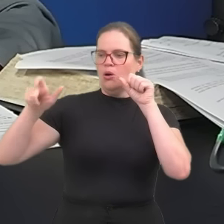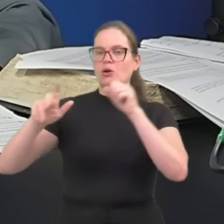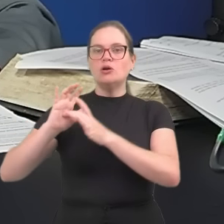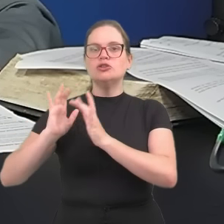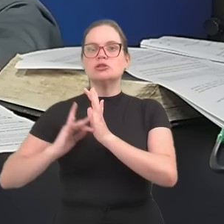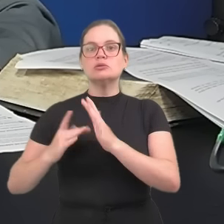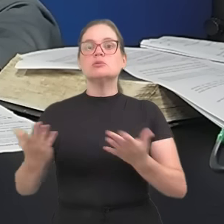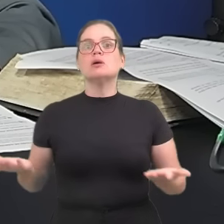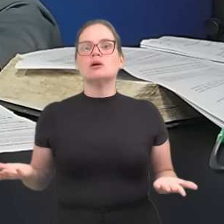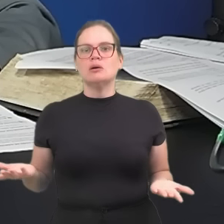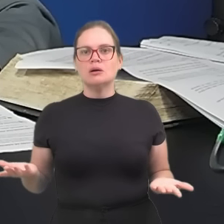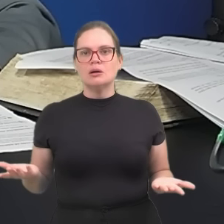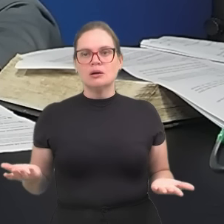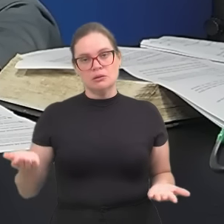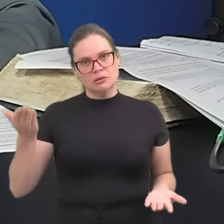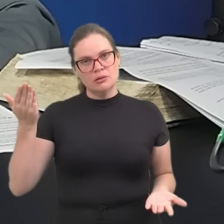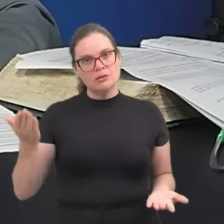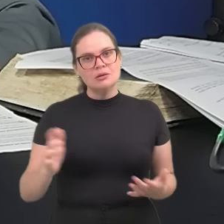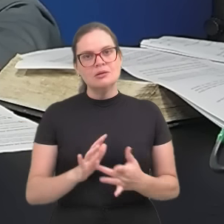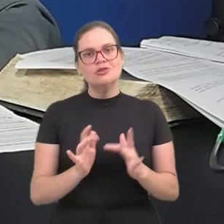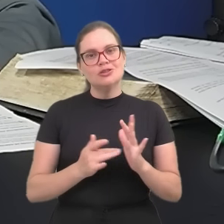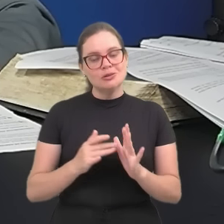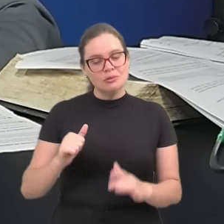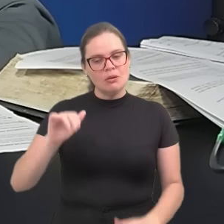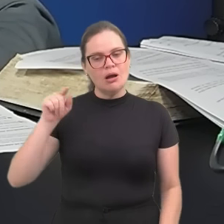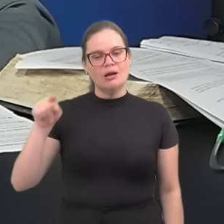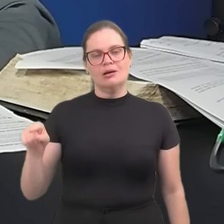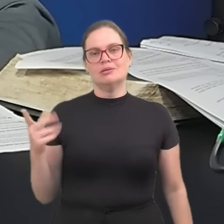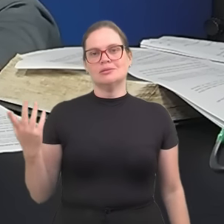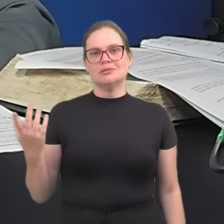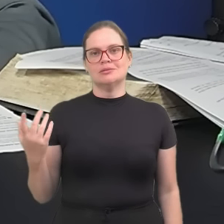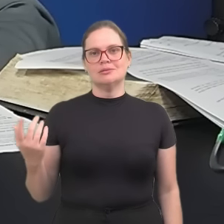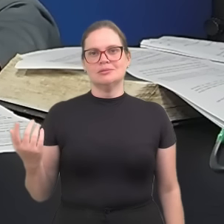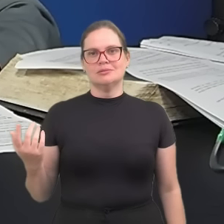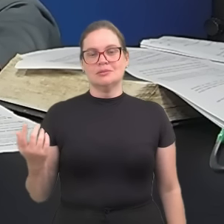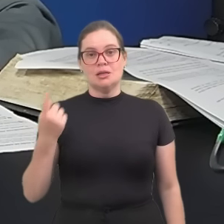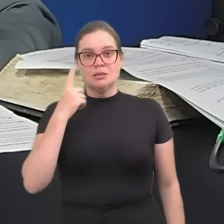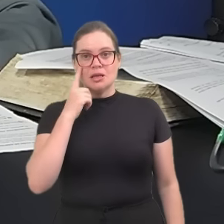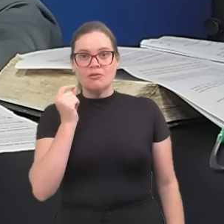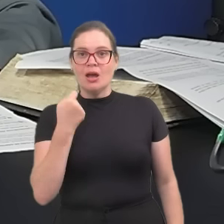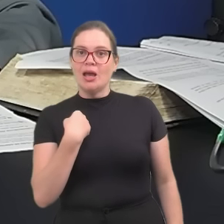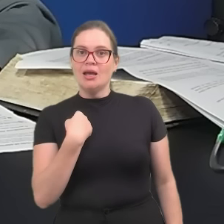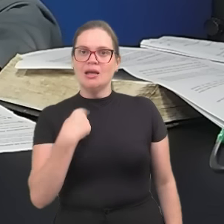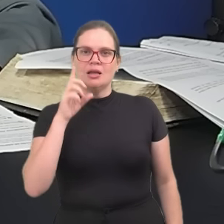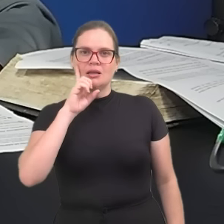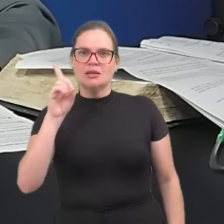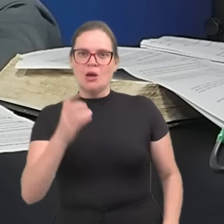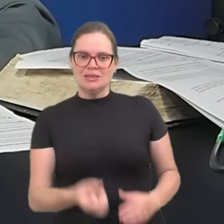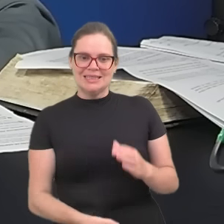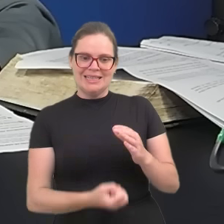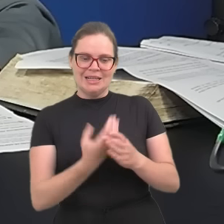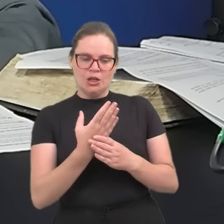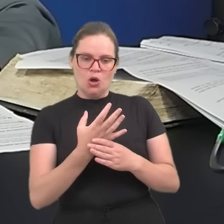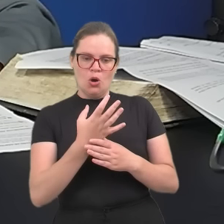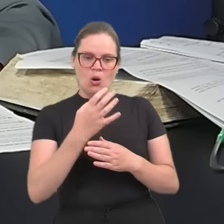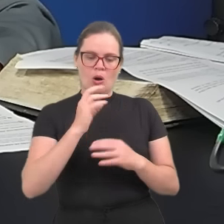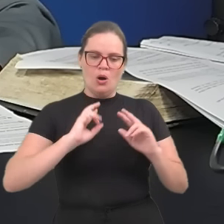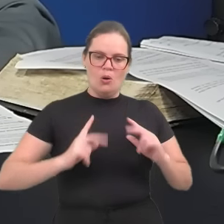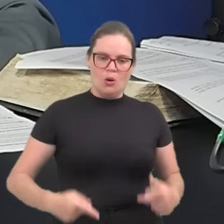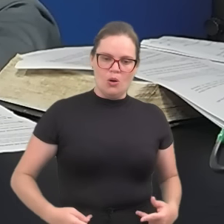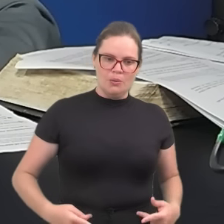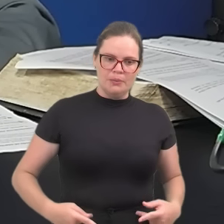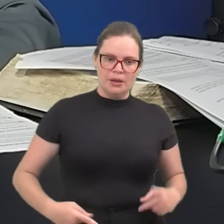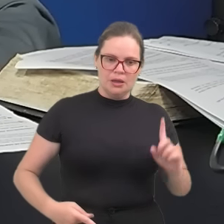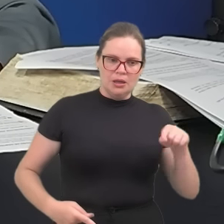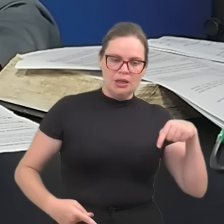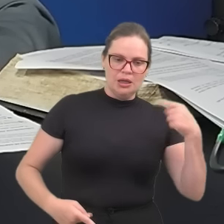maior? Então, o sábado foi feito para o homem foi feito para o sábado? Então, é uma questão doutrinária também que